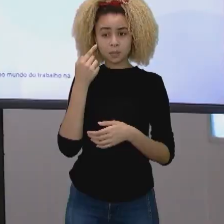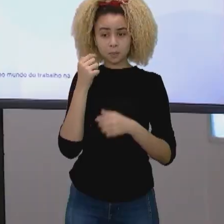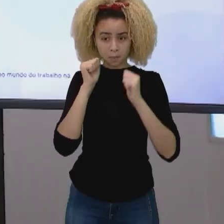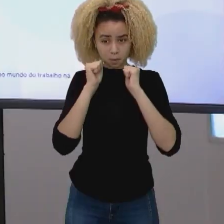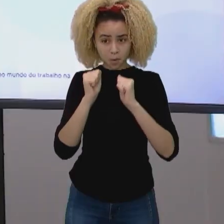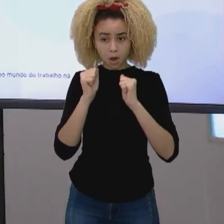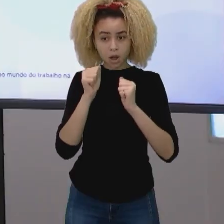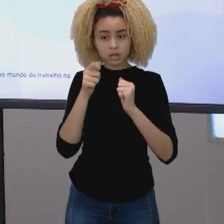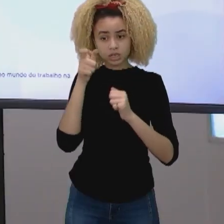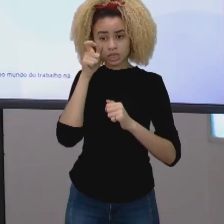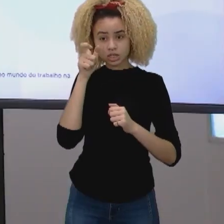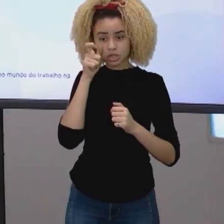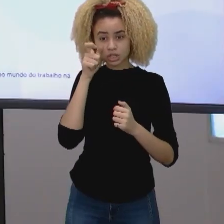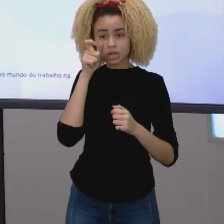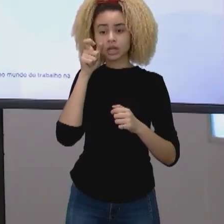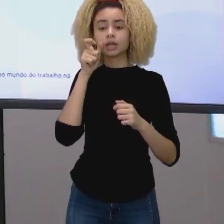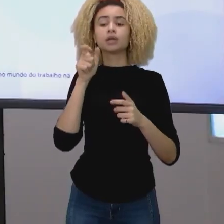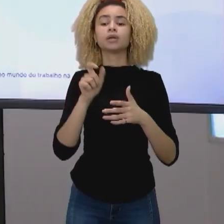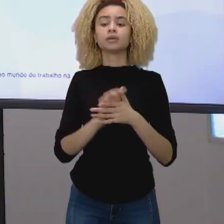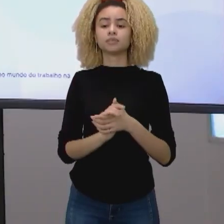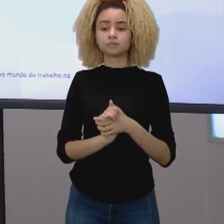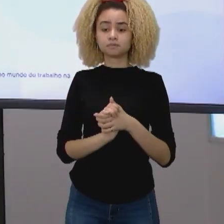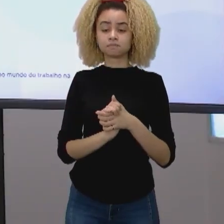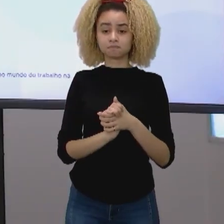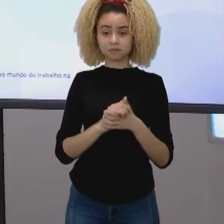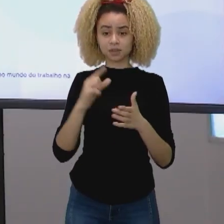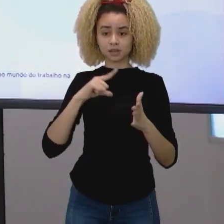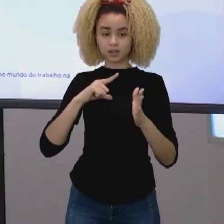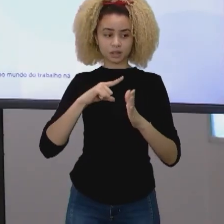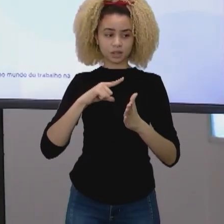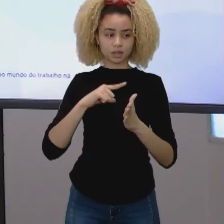no repositório do Centro de Mídias esse mesmo